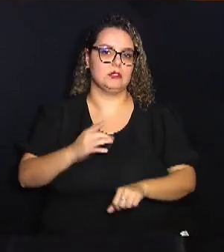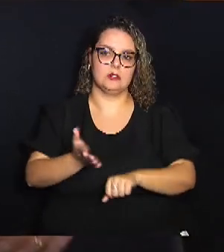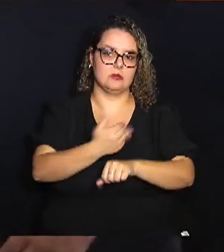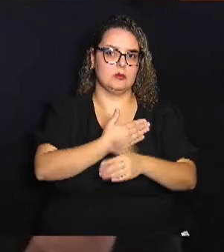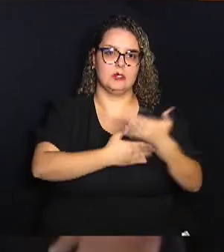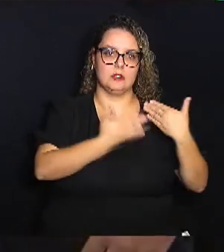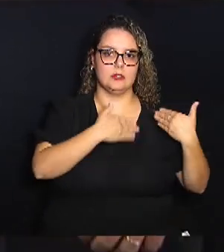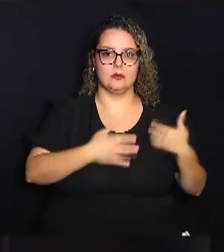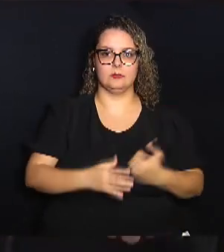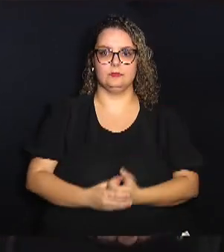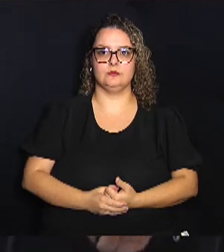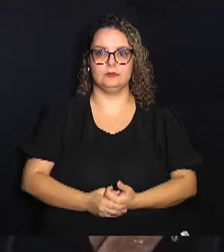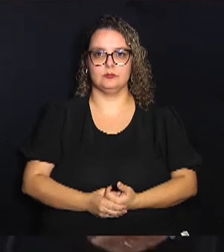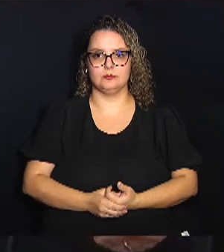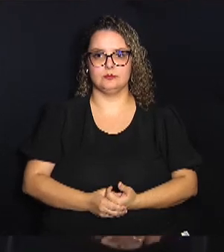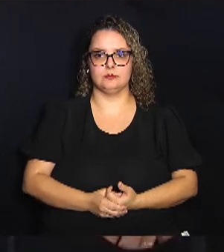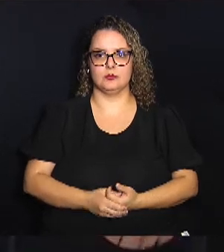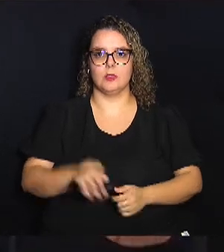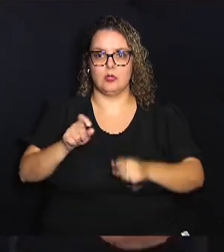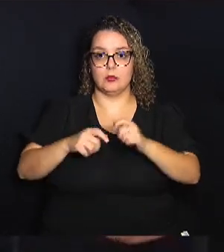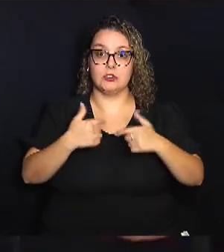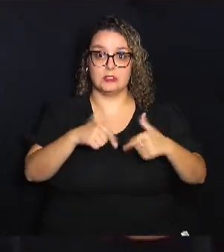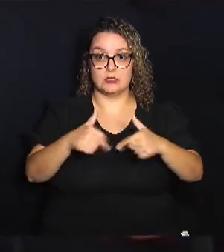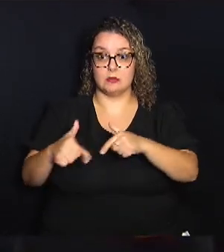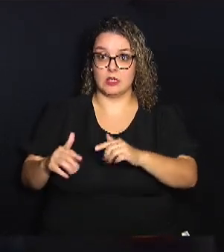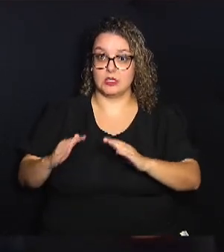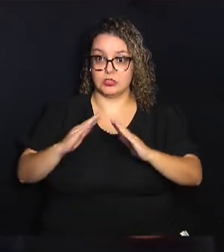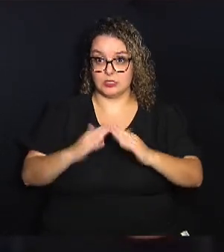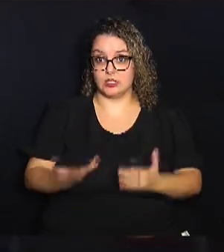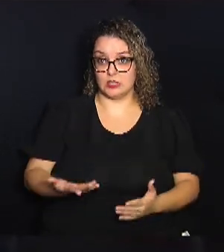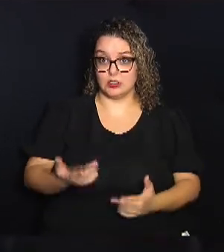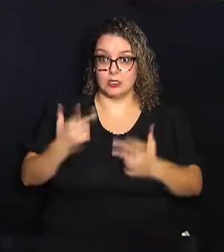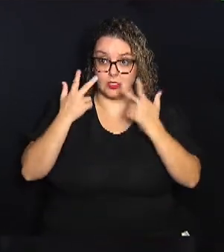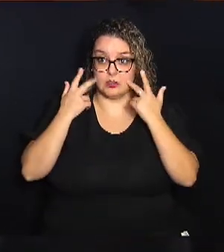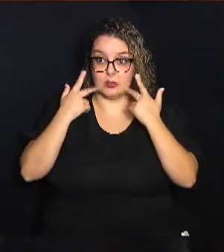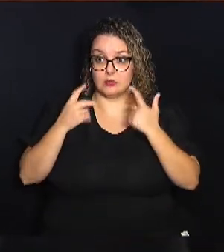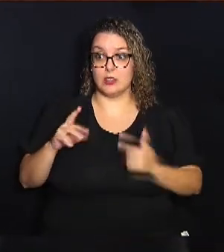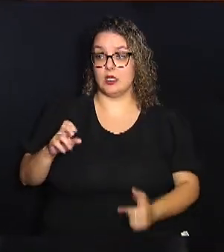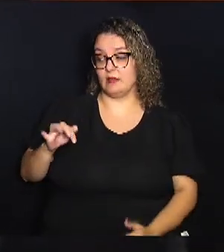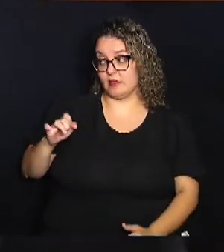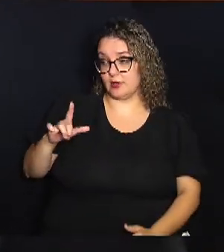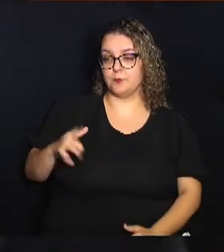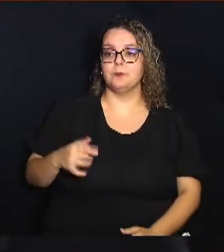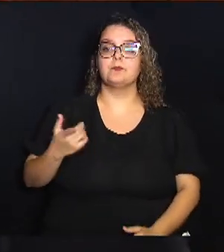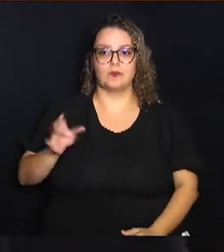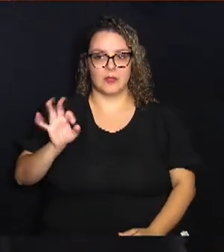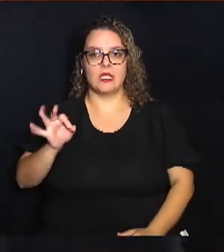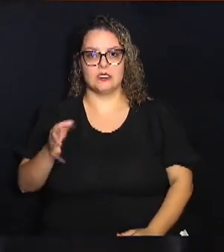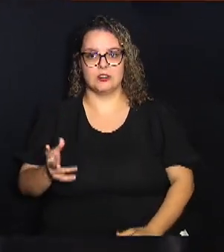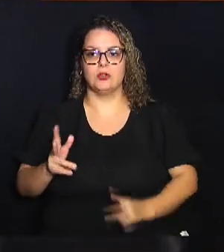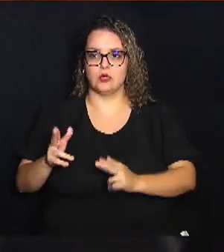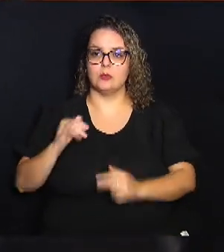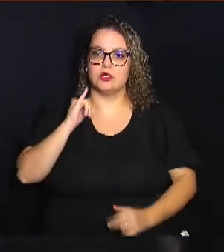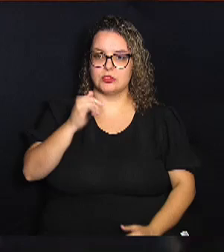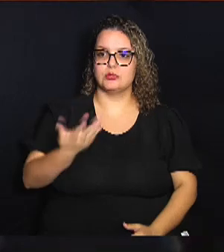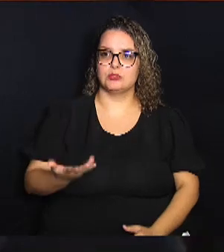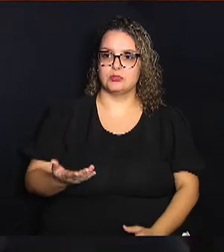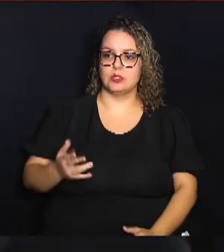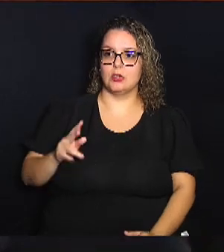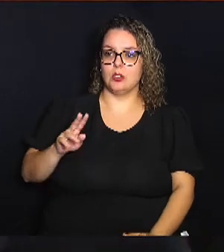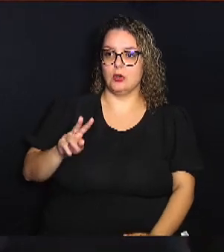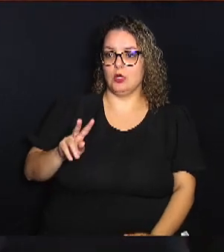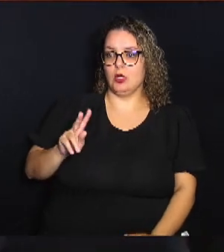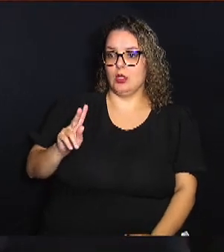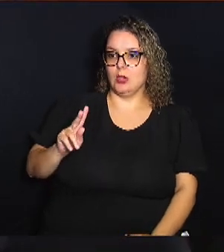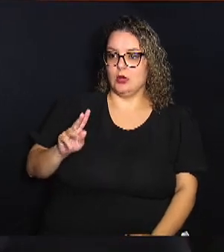anos atrás. Rafael. O pessoal trabalhar de casa hoje também está se tornando comum, né? Não, sem dúvida. Como eu disse ainda há pouco, a WeHandle nasce dentro